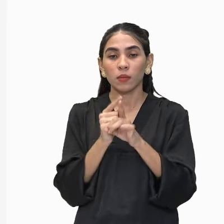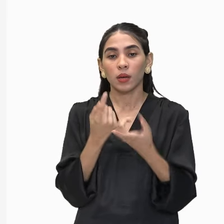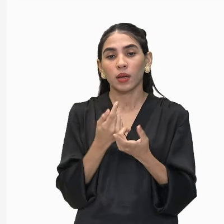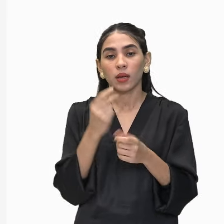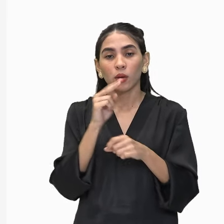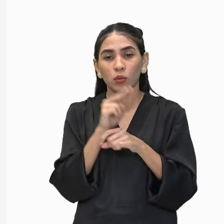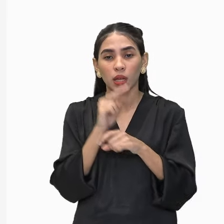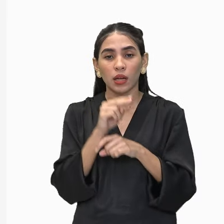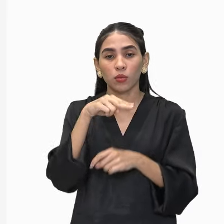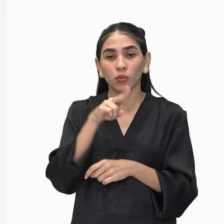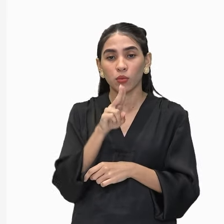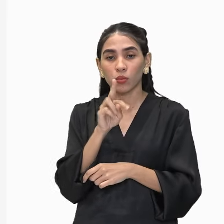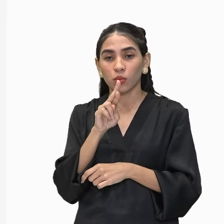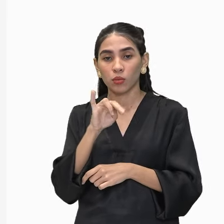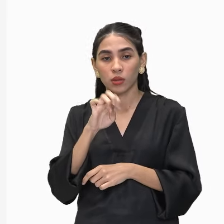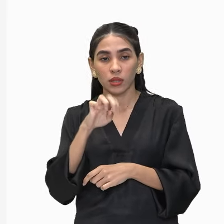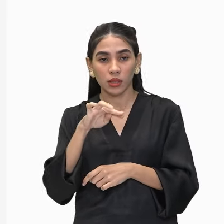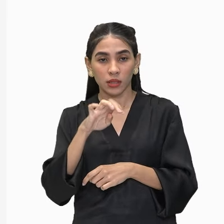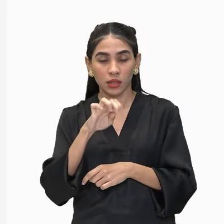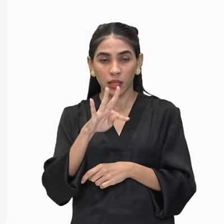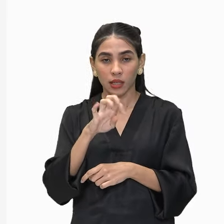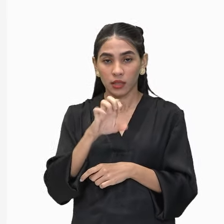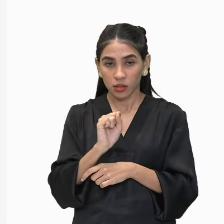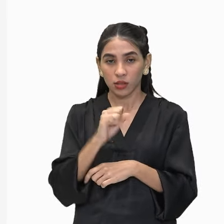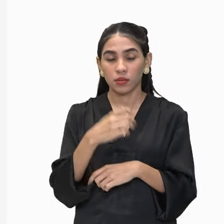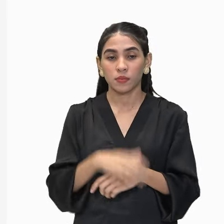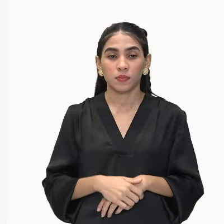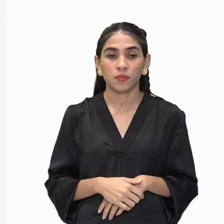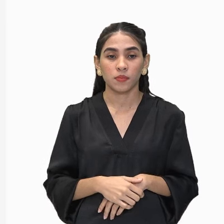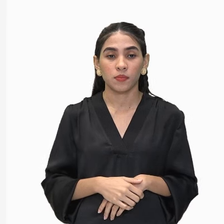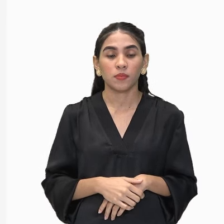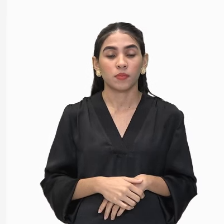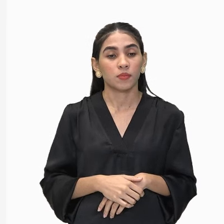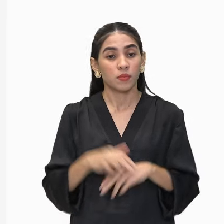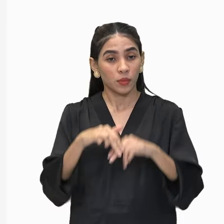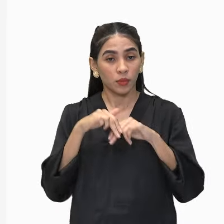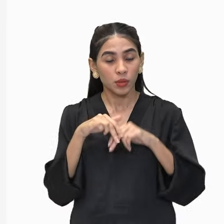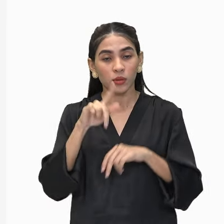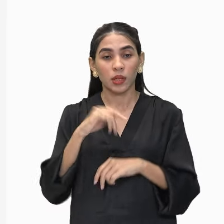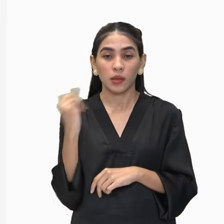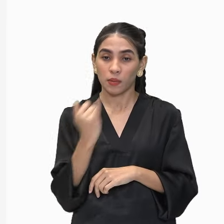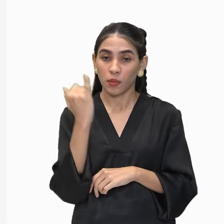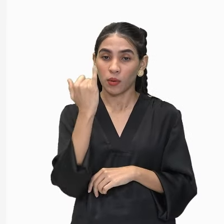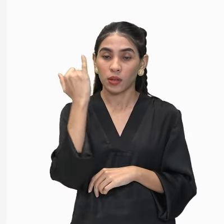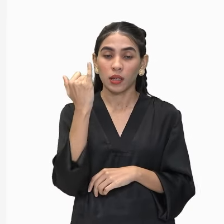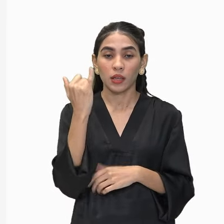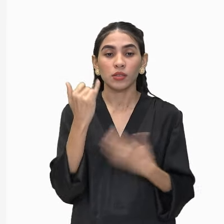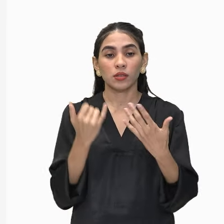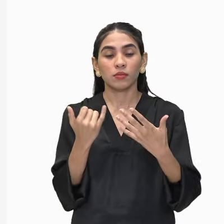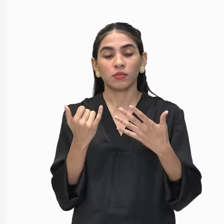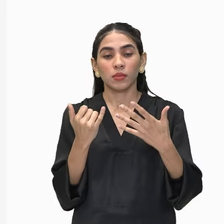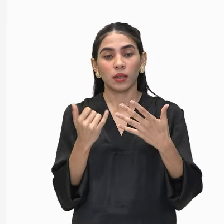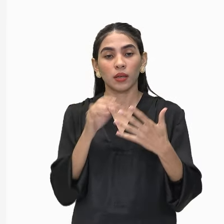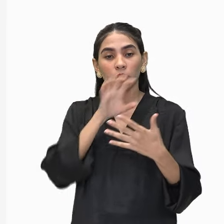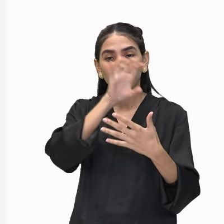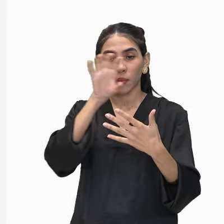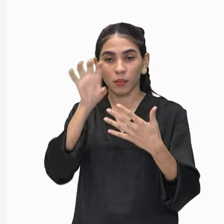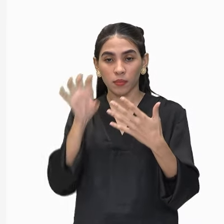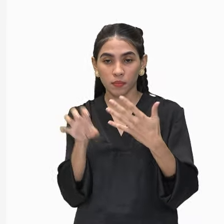vocês anteriormente, citando os exemplares, e por isso eles são importantes na cadeia alimentar. E